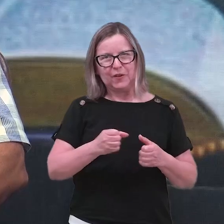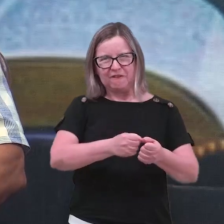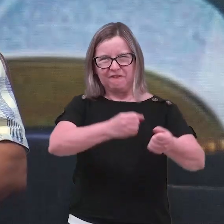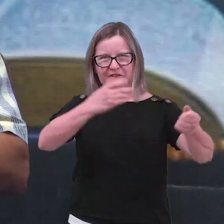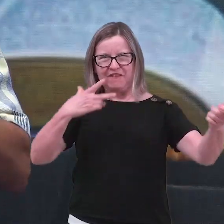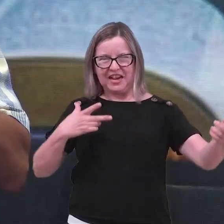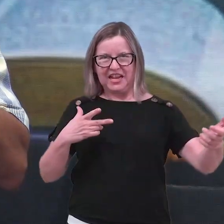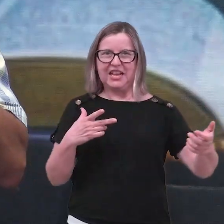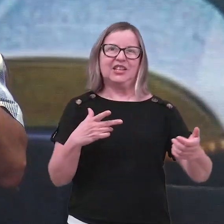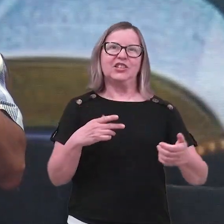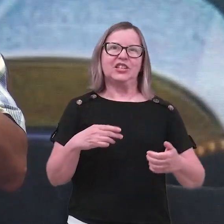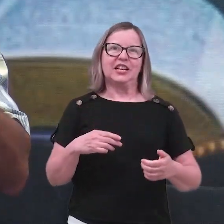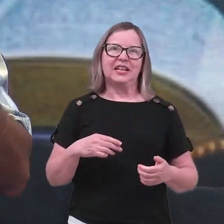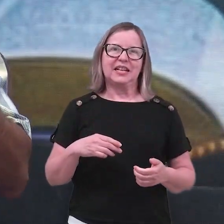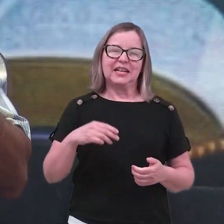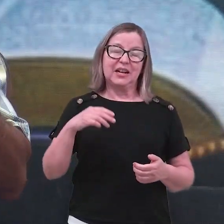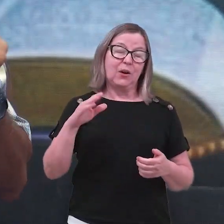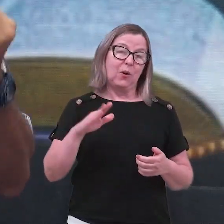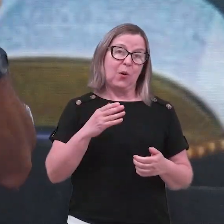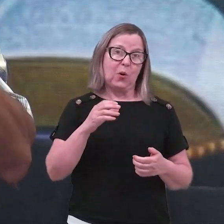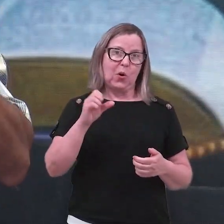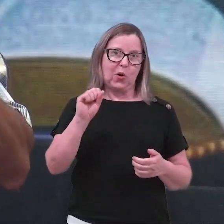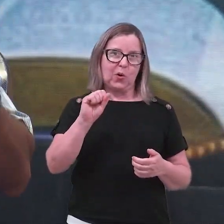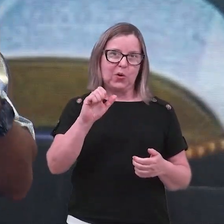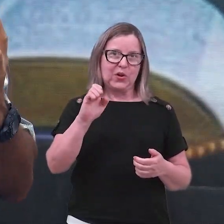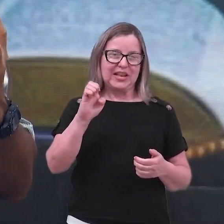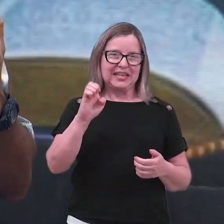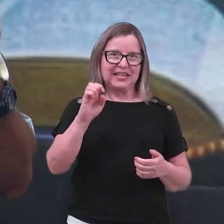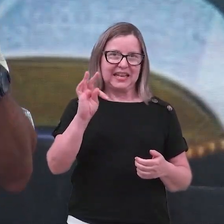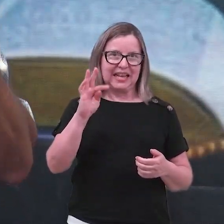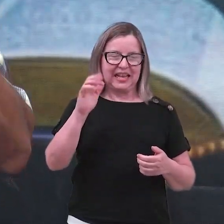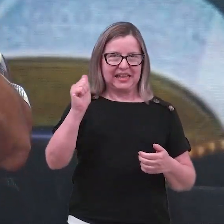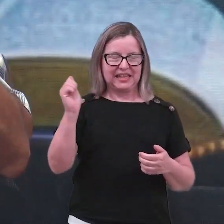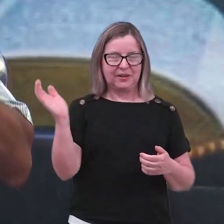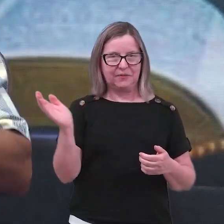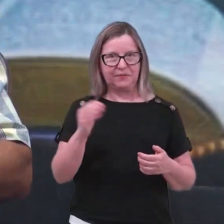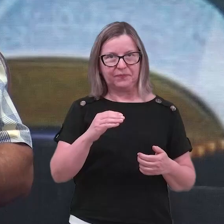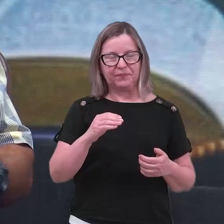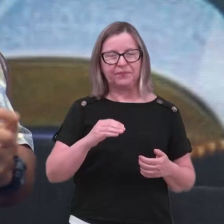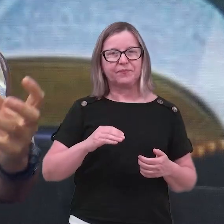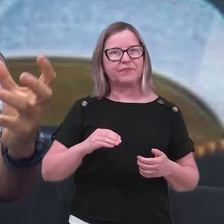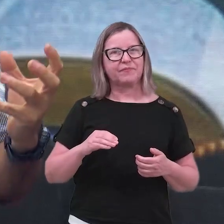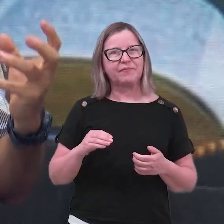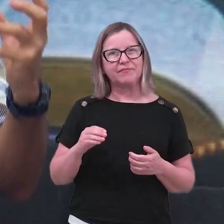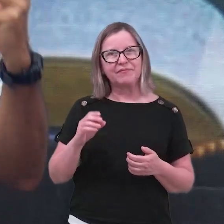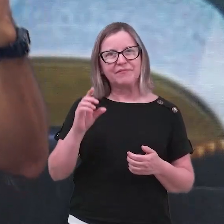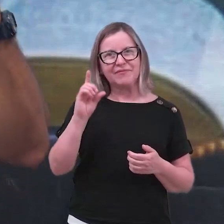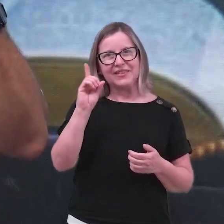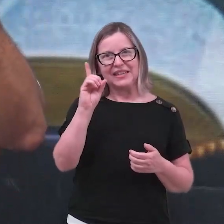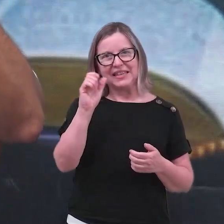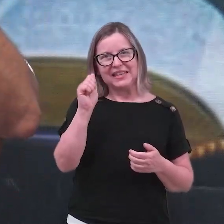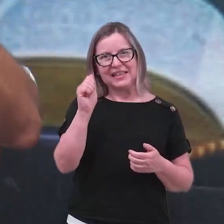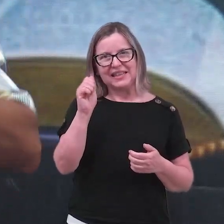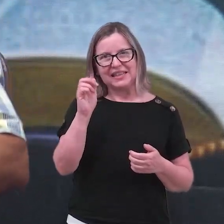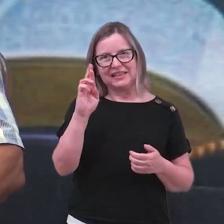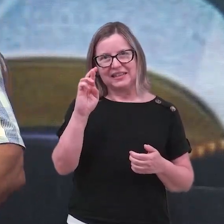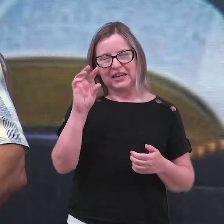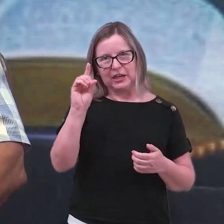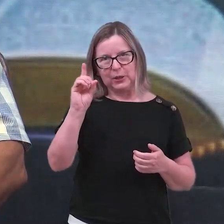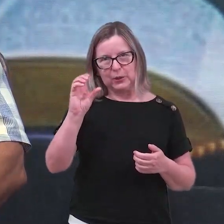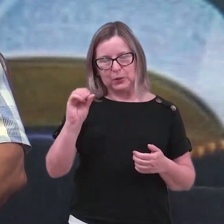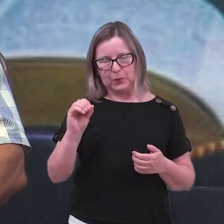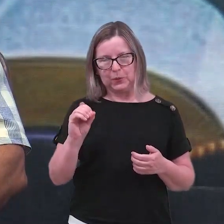dardo. Então, esses dardos inflamados é esse míssil, é essa flecha, é essa seta que o inimigo